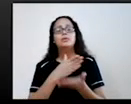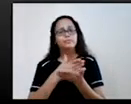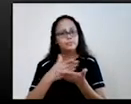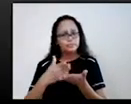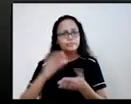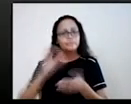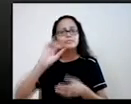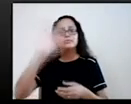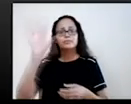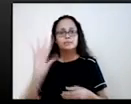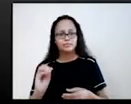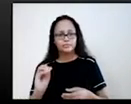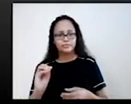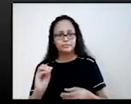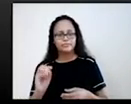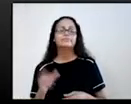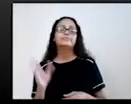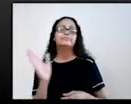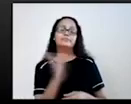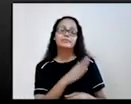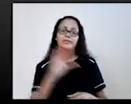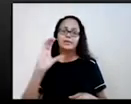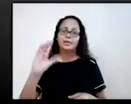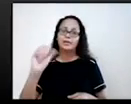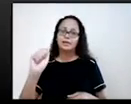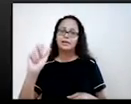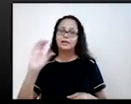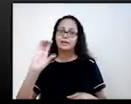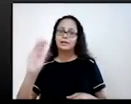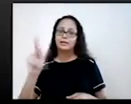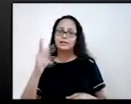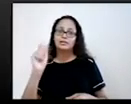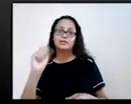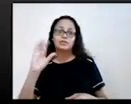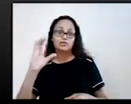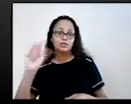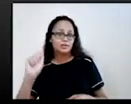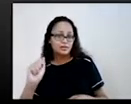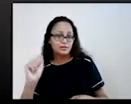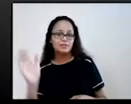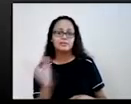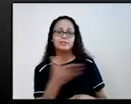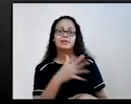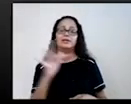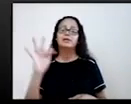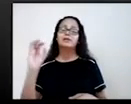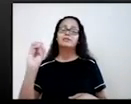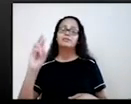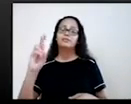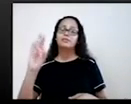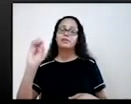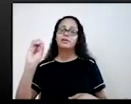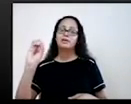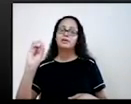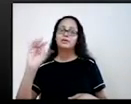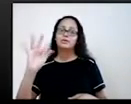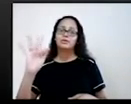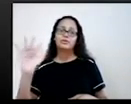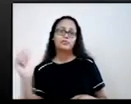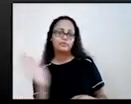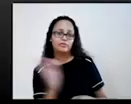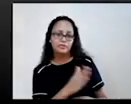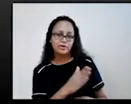origem africana. A cachaça, que para nós já é um pouco mais comum, né? Farofa, que aqui nós também temos, a muqueca,